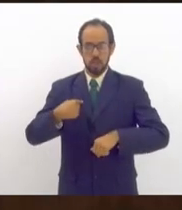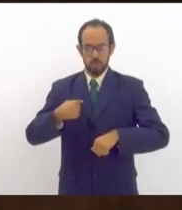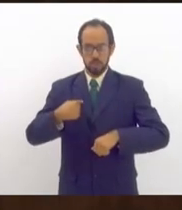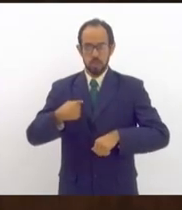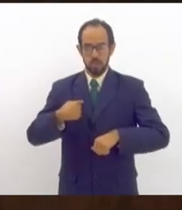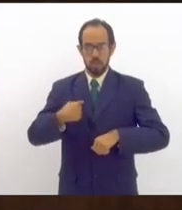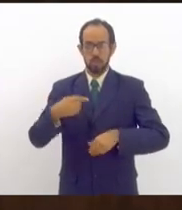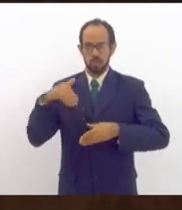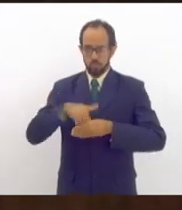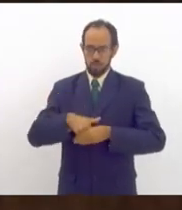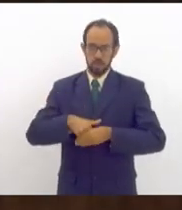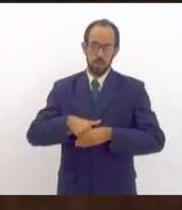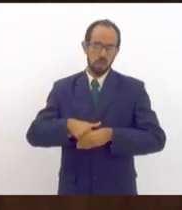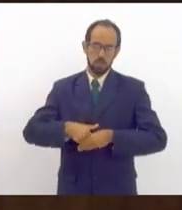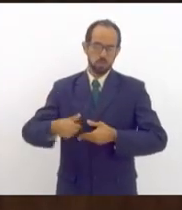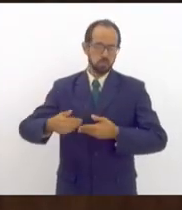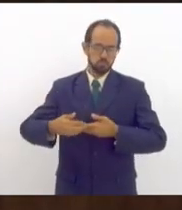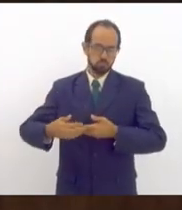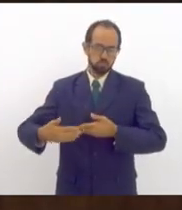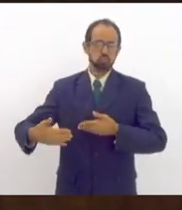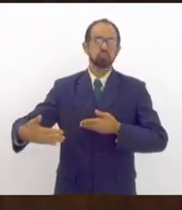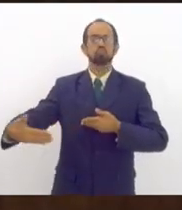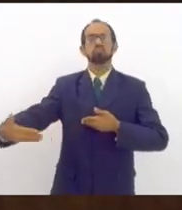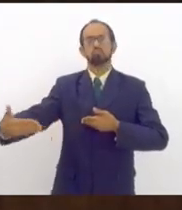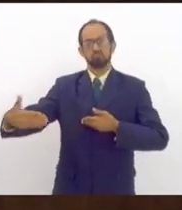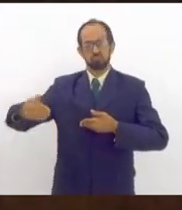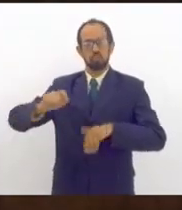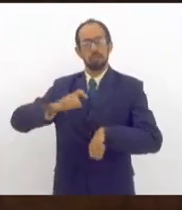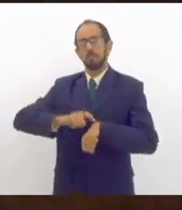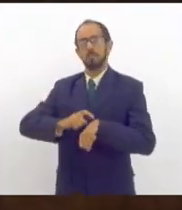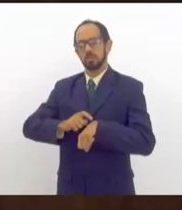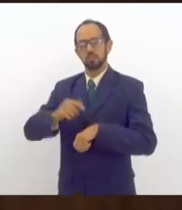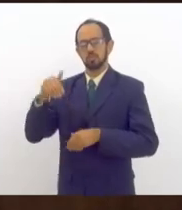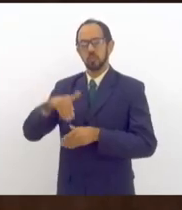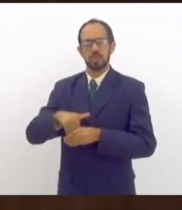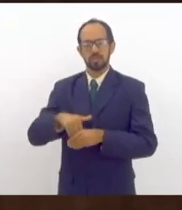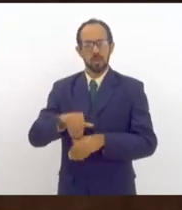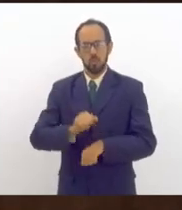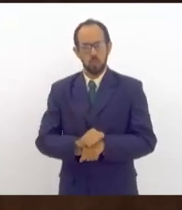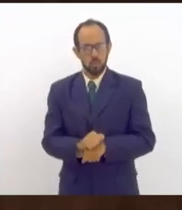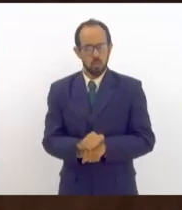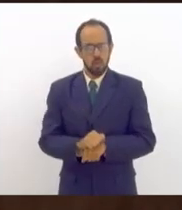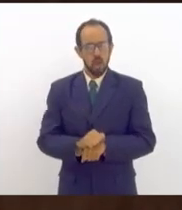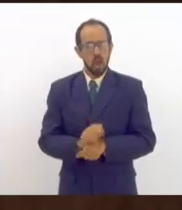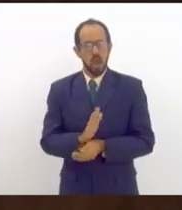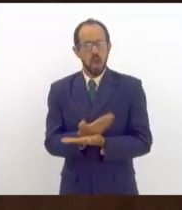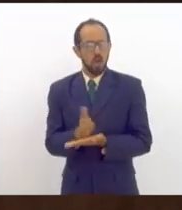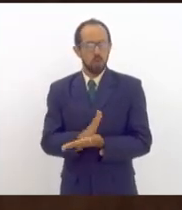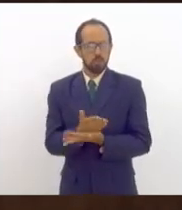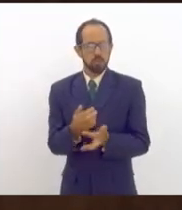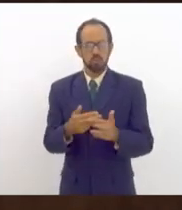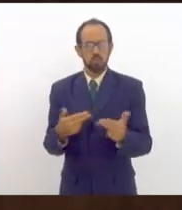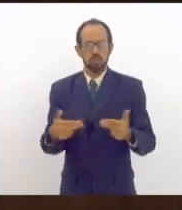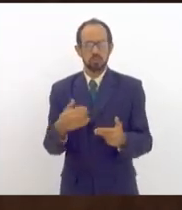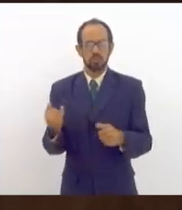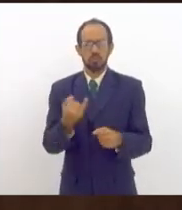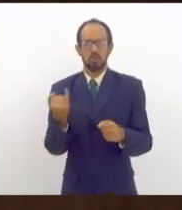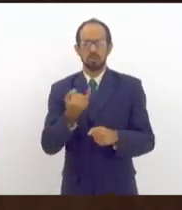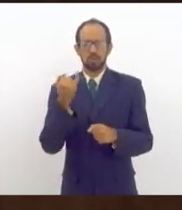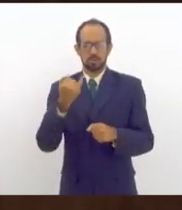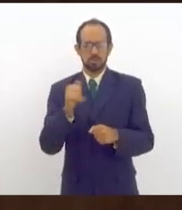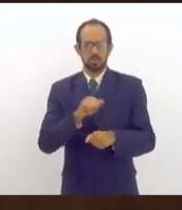o projeto já em conclusão em fase de votação É alguns pontos que eu acho muito pertinente ressaltar